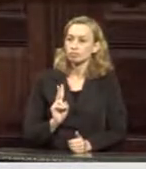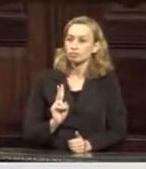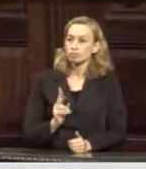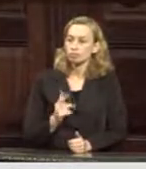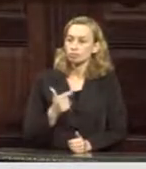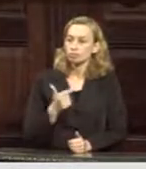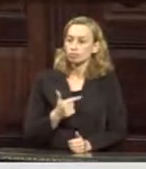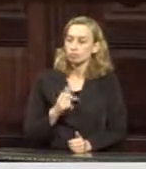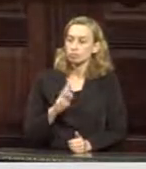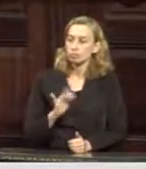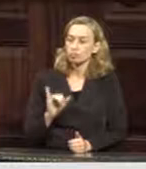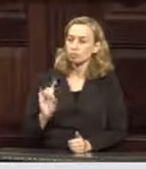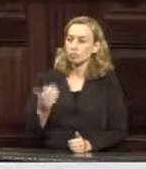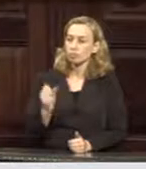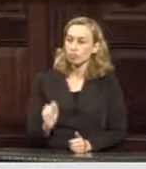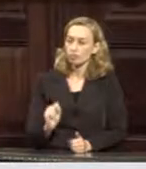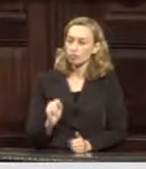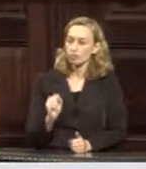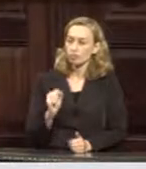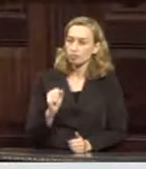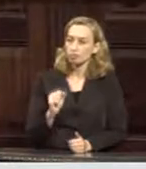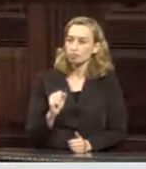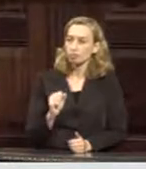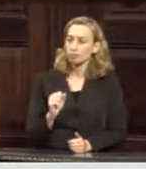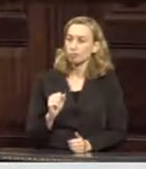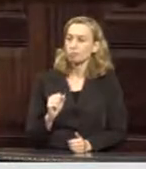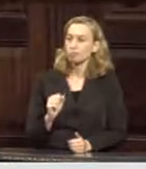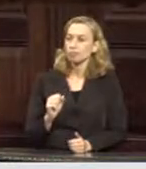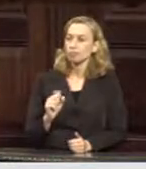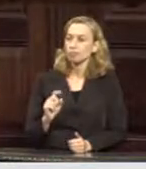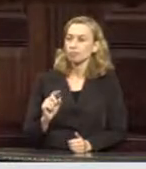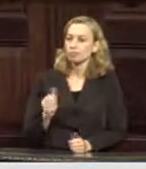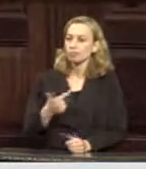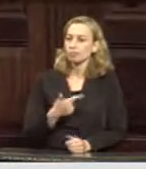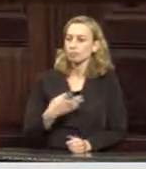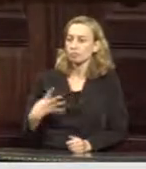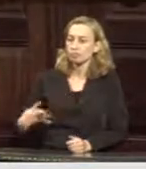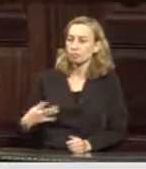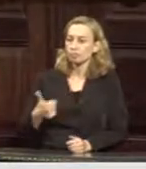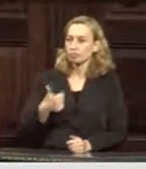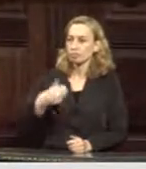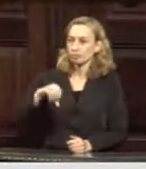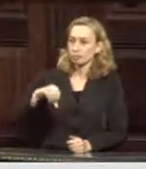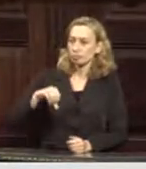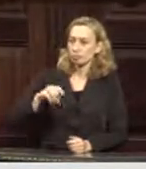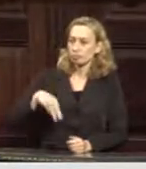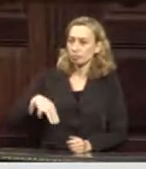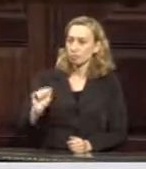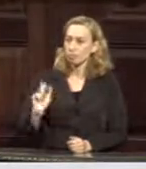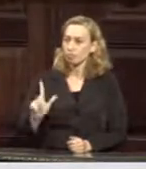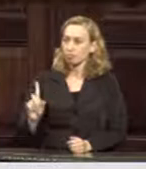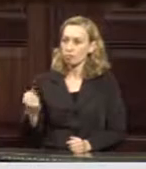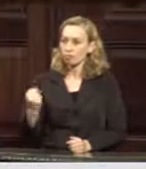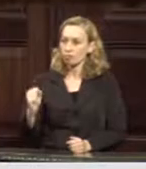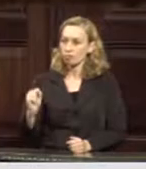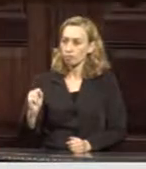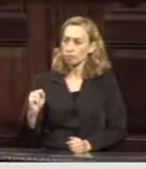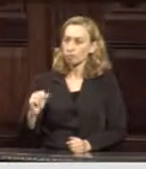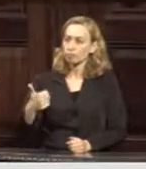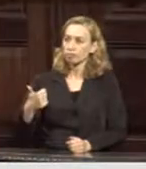R$ 2.261.000. Em 2014, R$ 19.000. Em 2015,